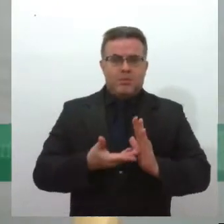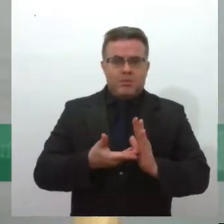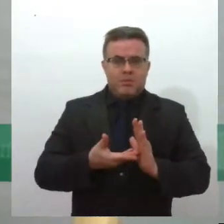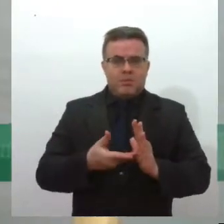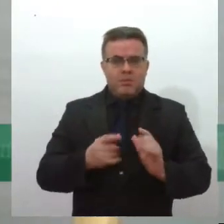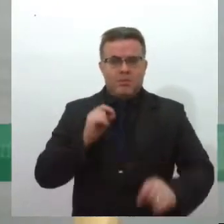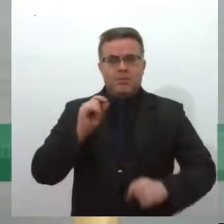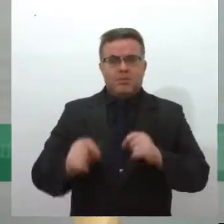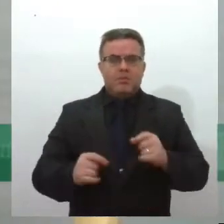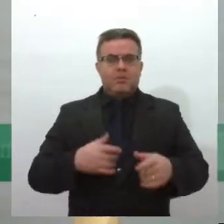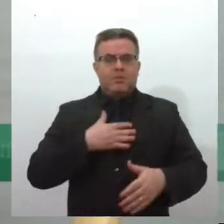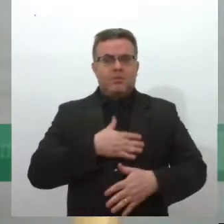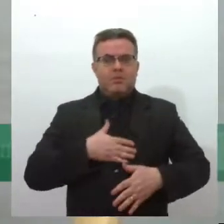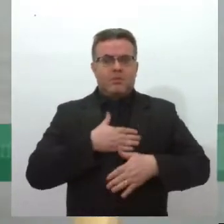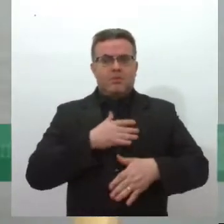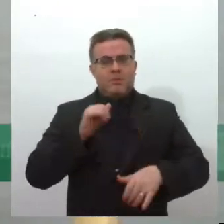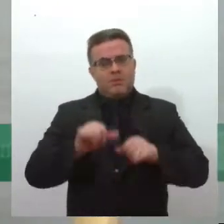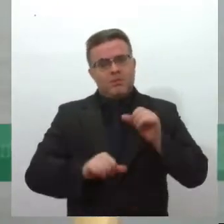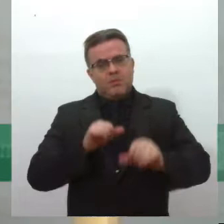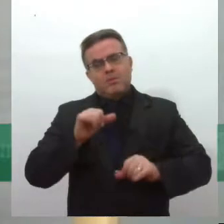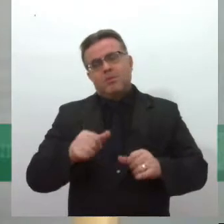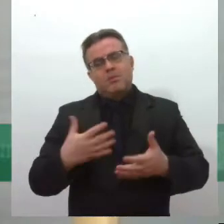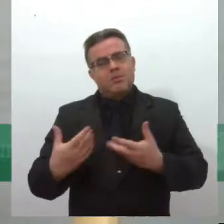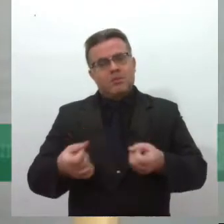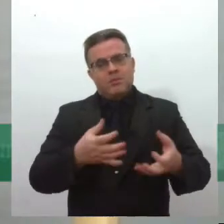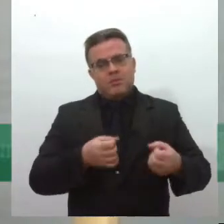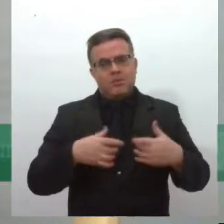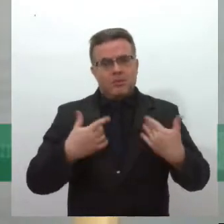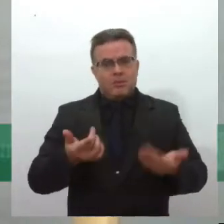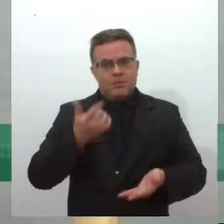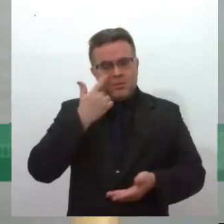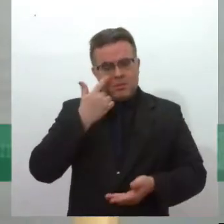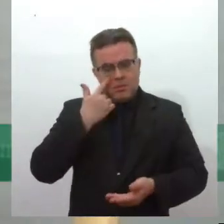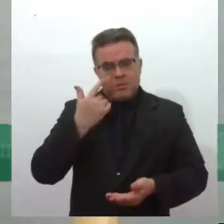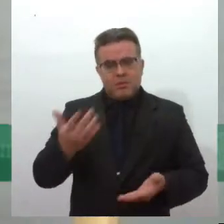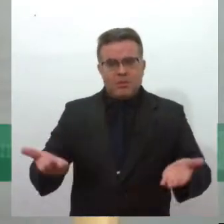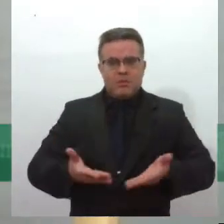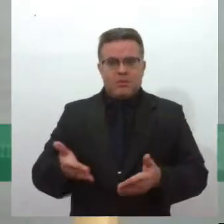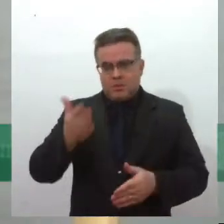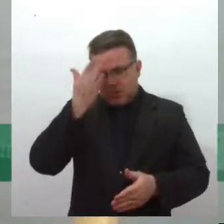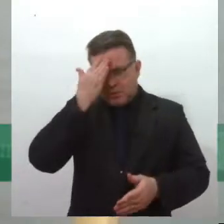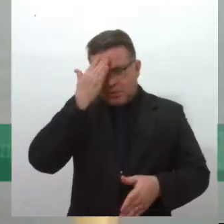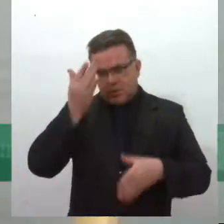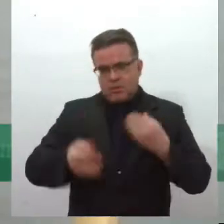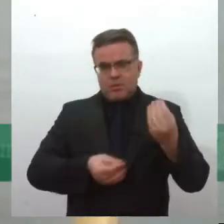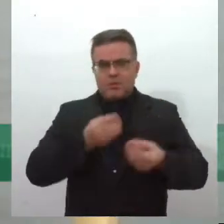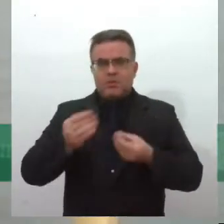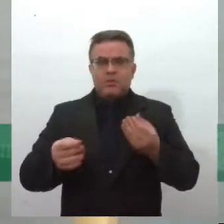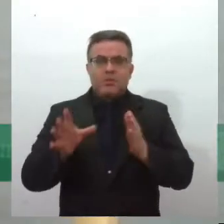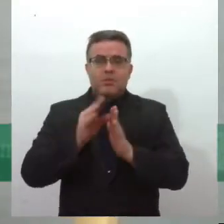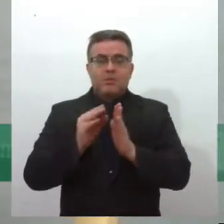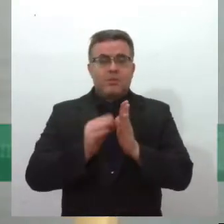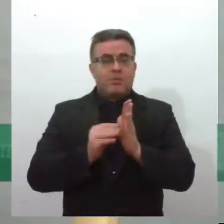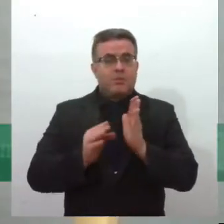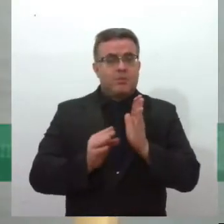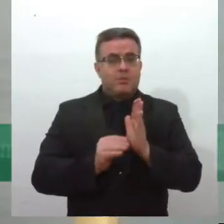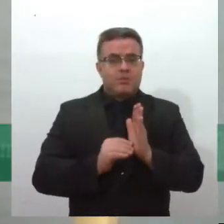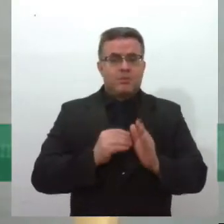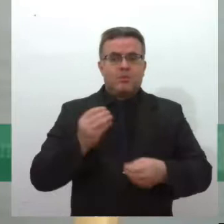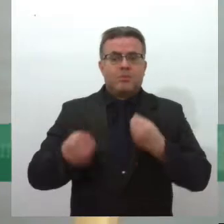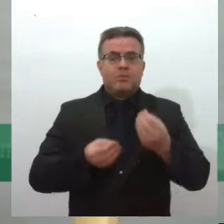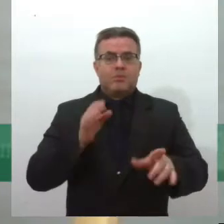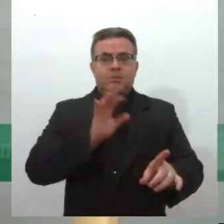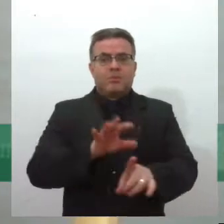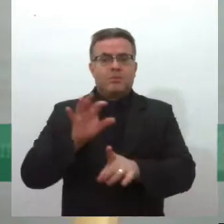vai apreciar as mudanças feitas pelo Senado. Vamos entender o teor da iniciativa e seus possíveis efeitos na